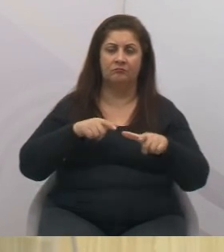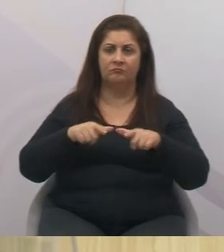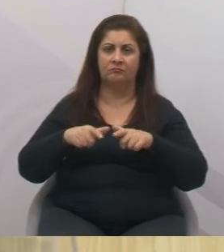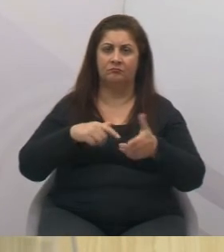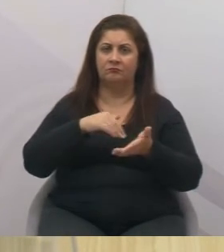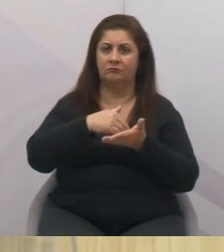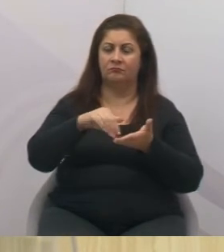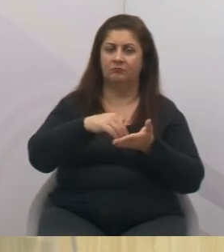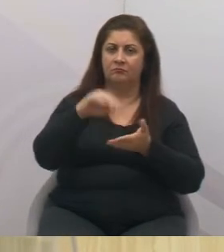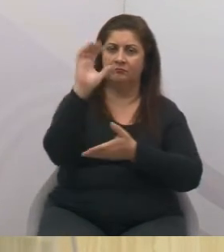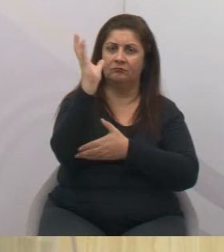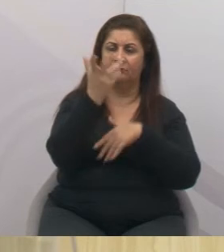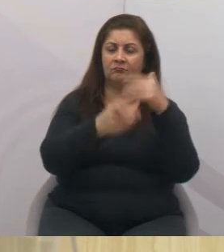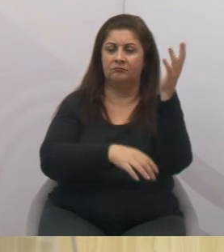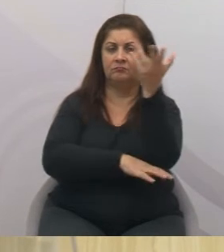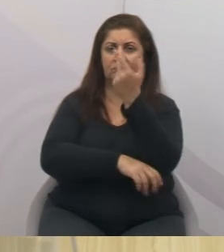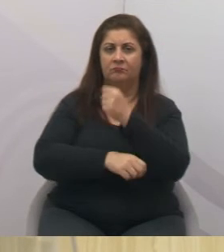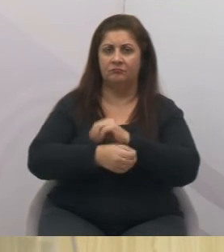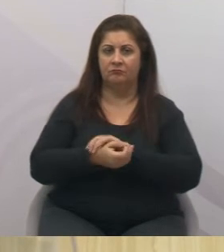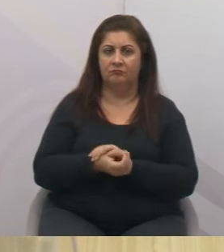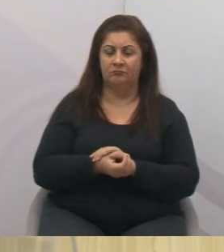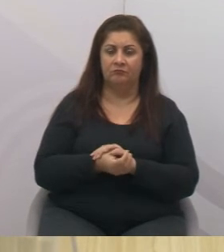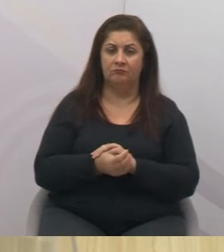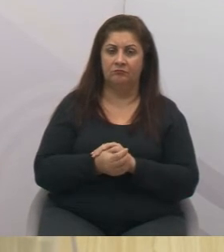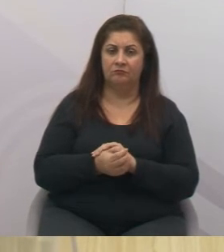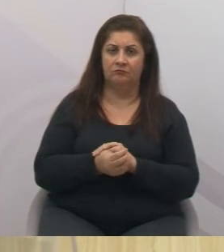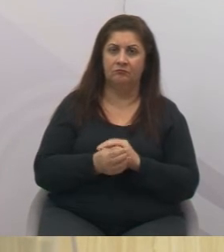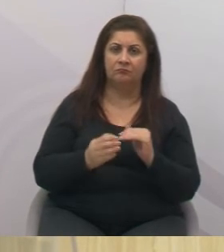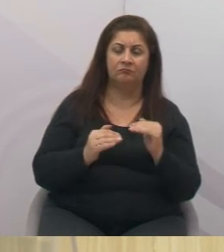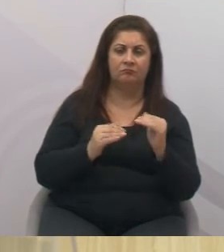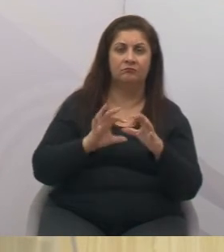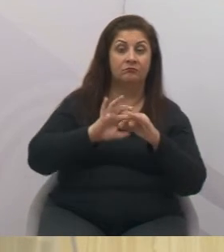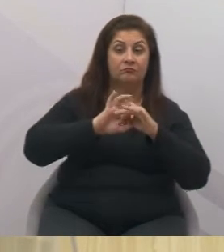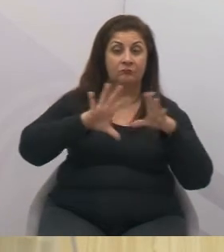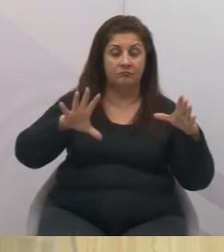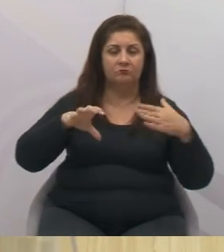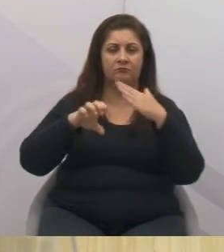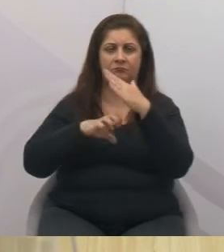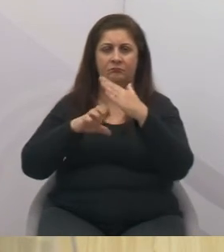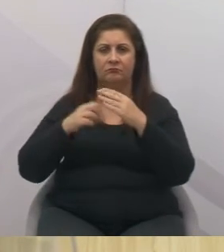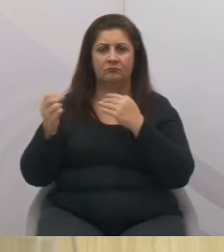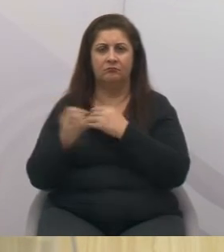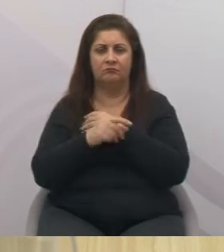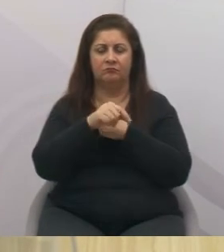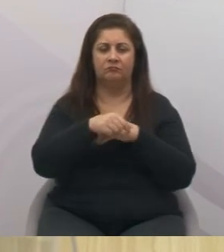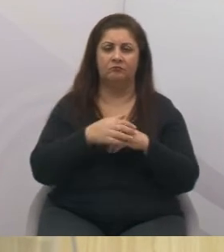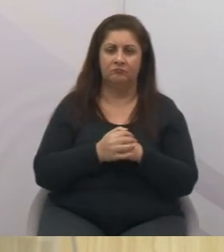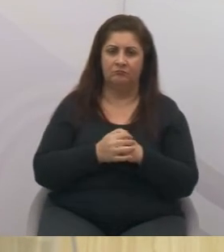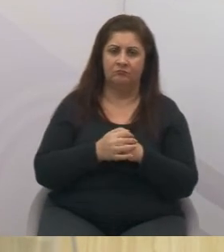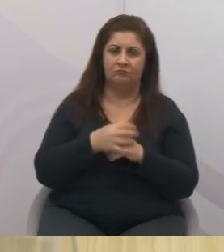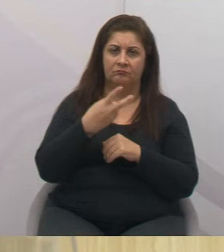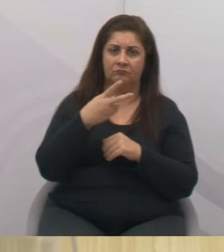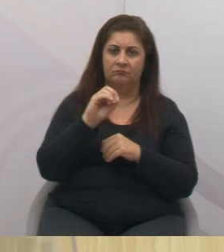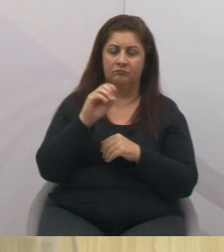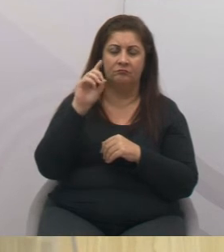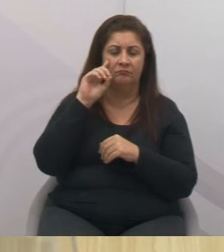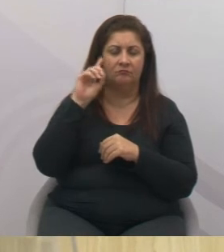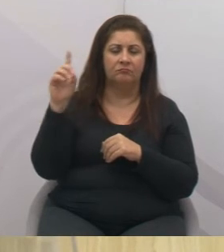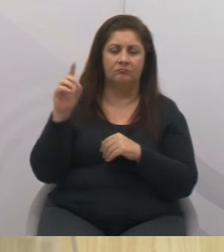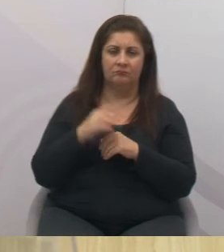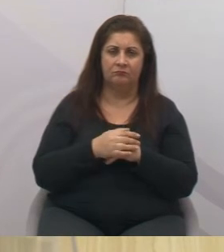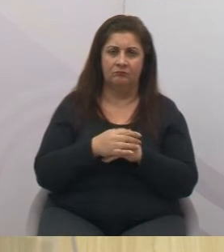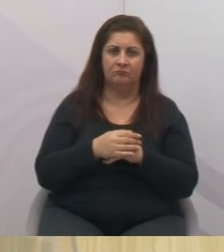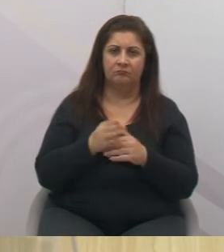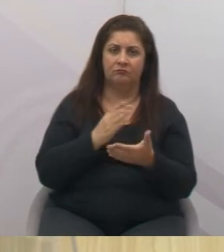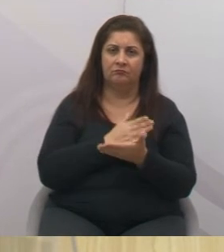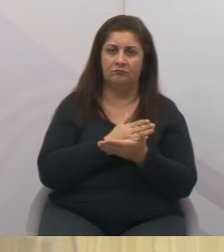do Município, Zeladoria Urbana, no procedimento da licenciamento ambiental, caberá recurso no prazo de 20 dias, contados a